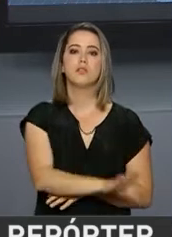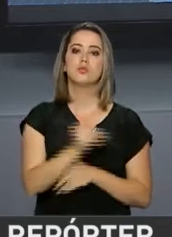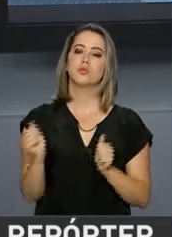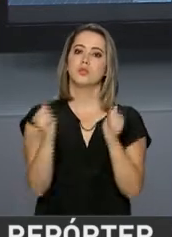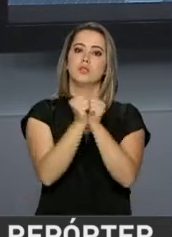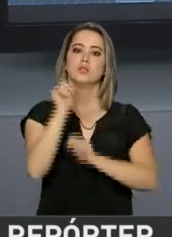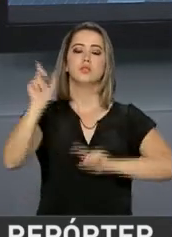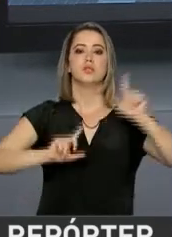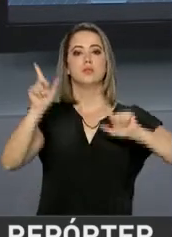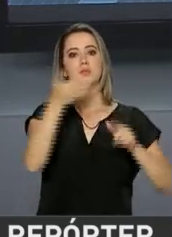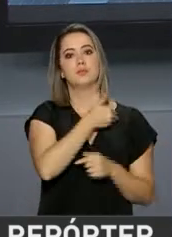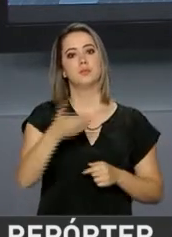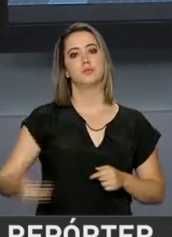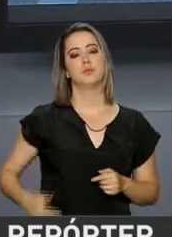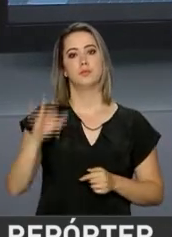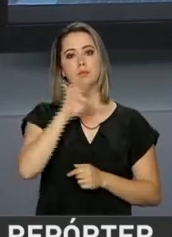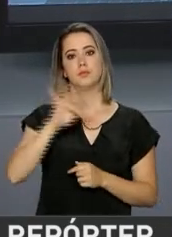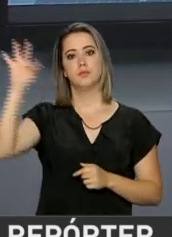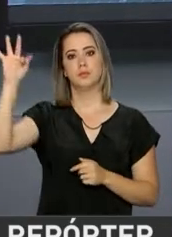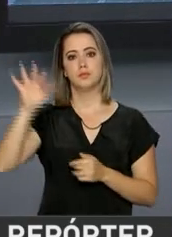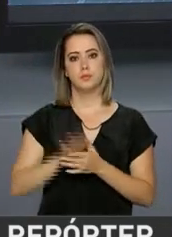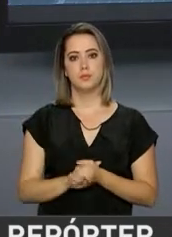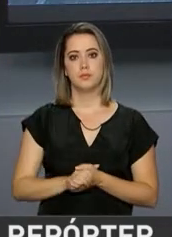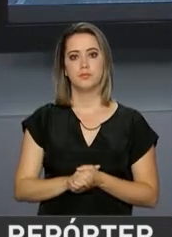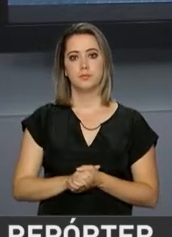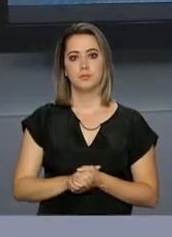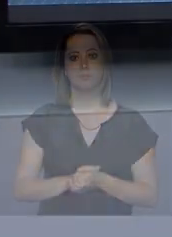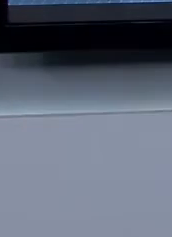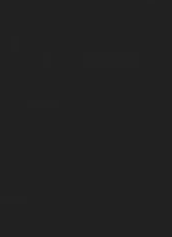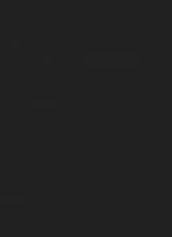continue com a gente aqui na nbr a tv do governo federal